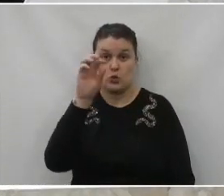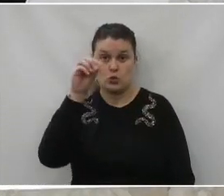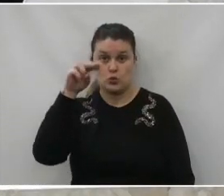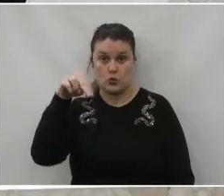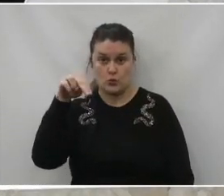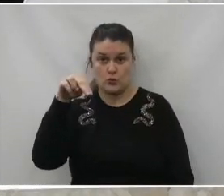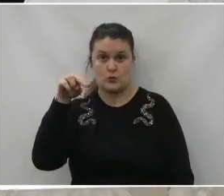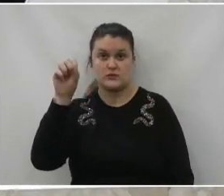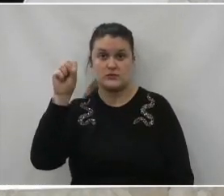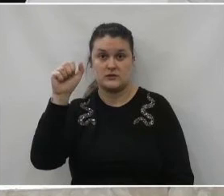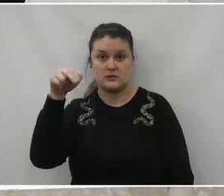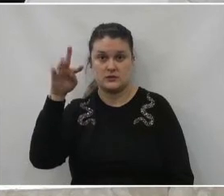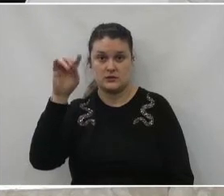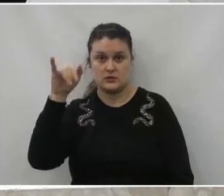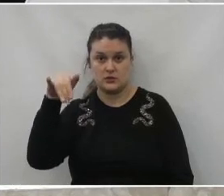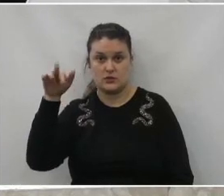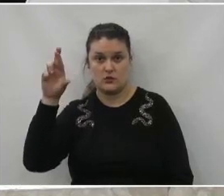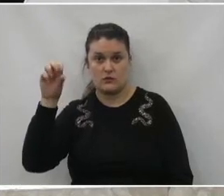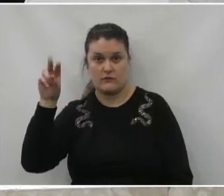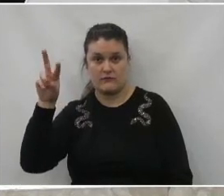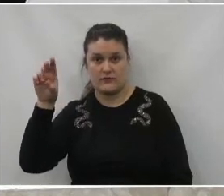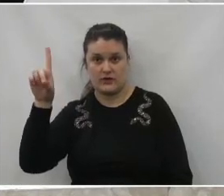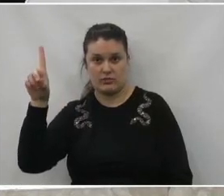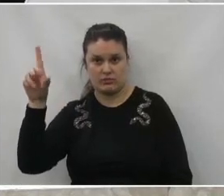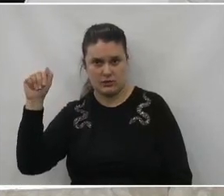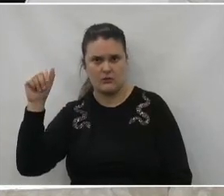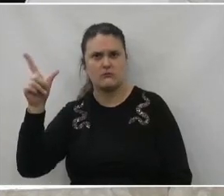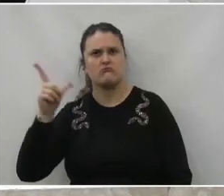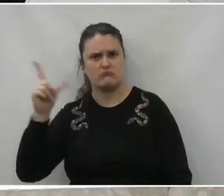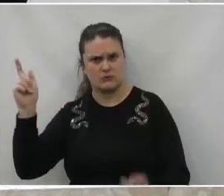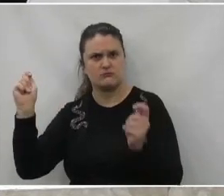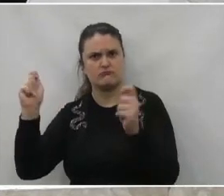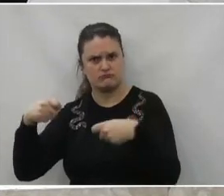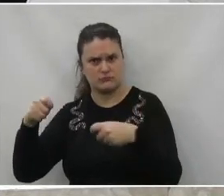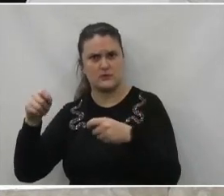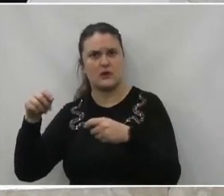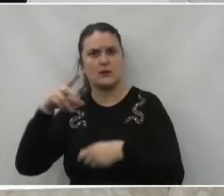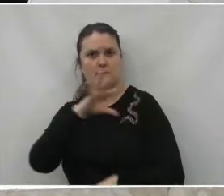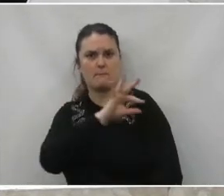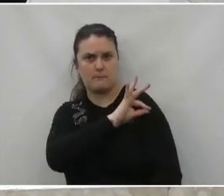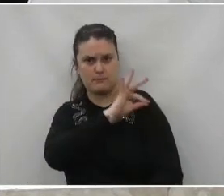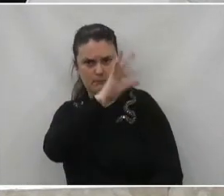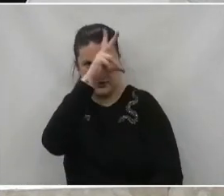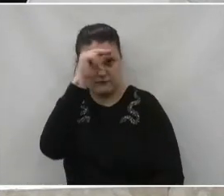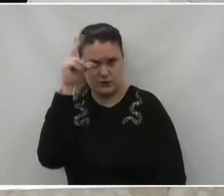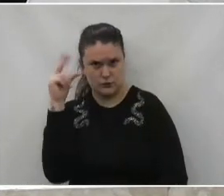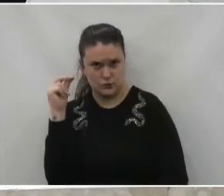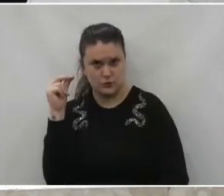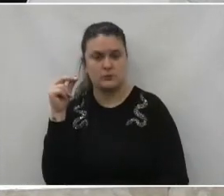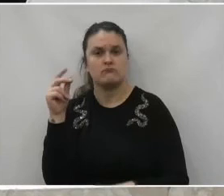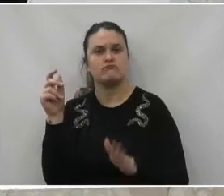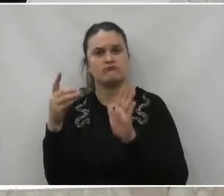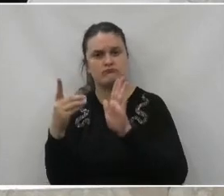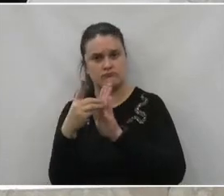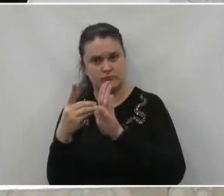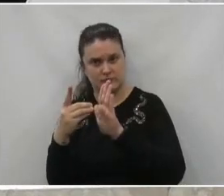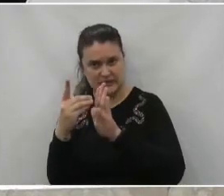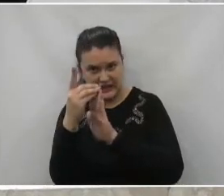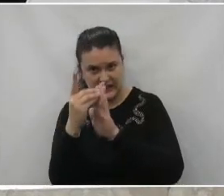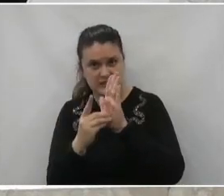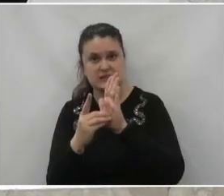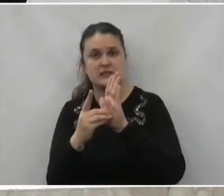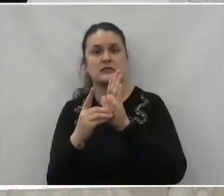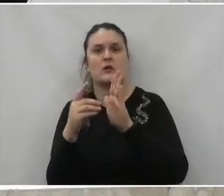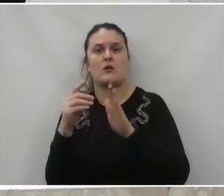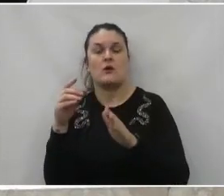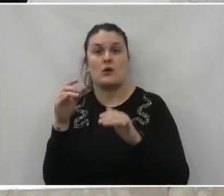Vitória, Estado do Paraná, no uso de suas atribuições legais, considerando a declaração de emergência em